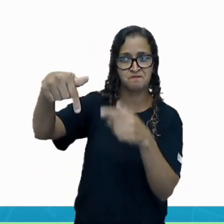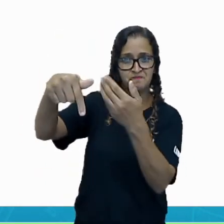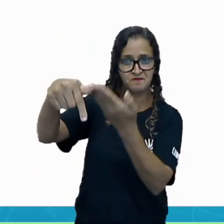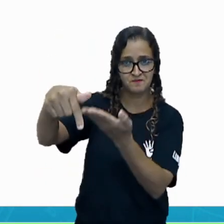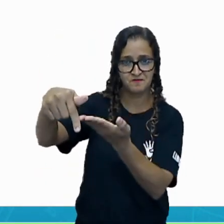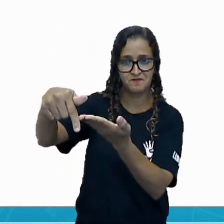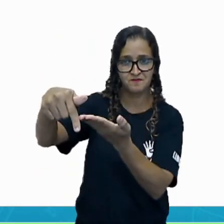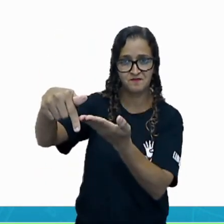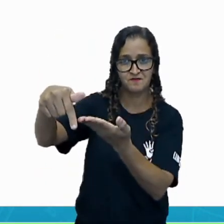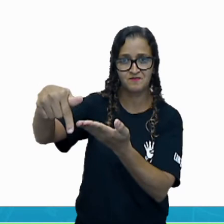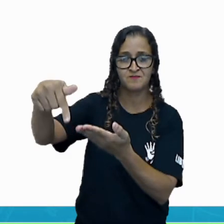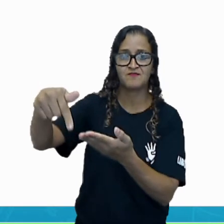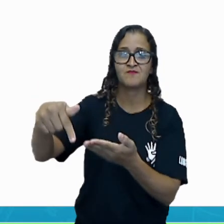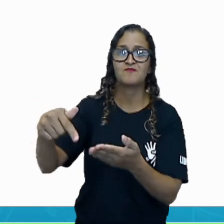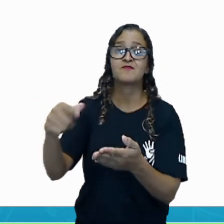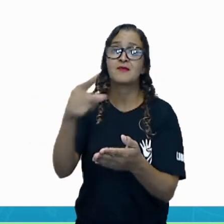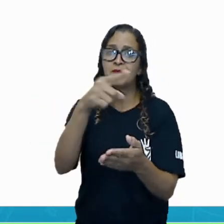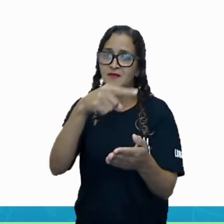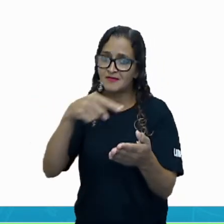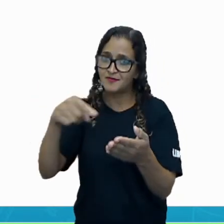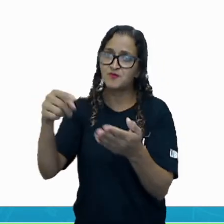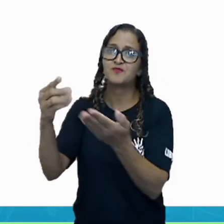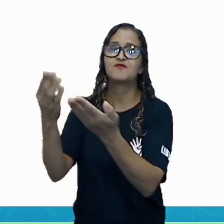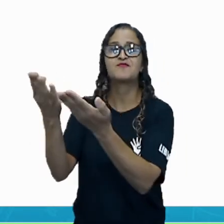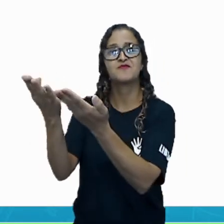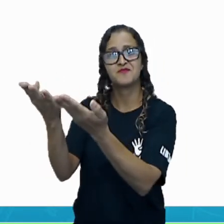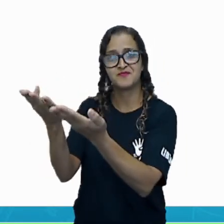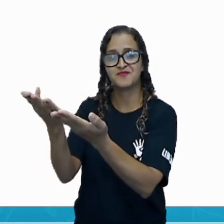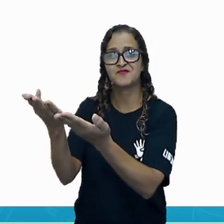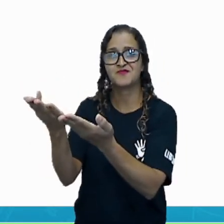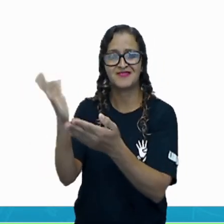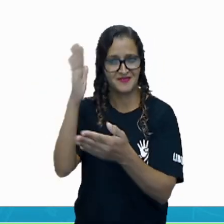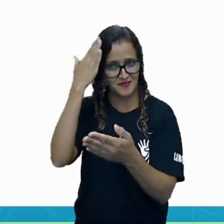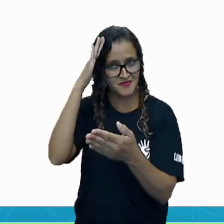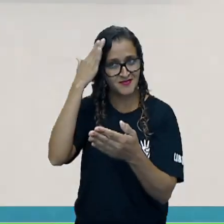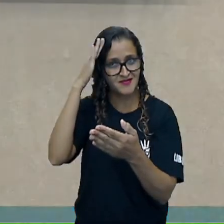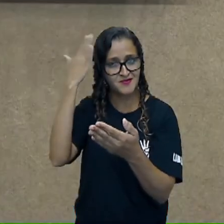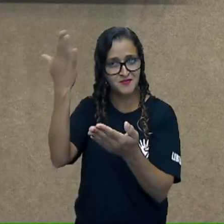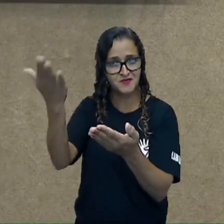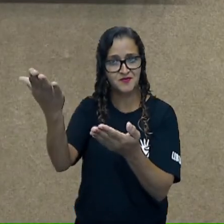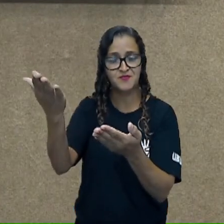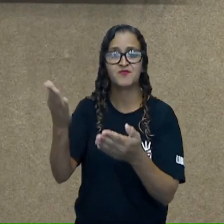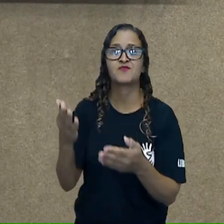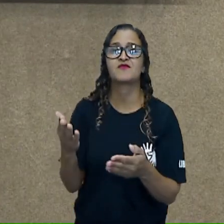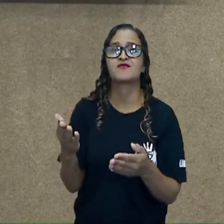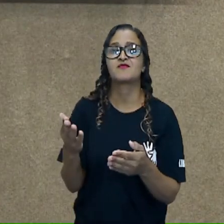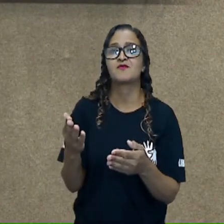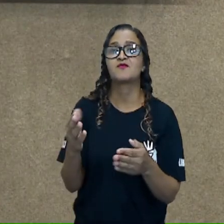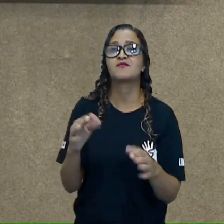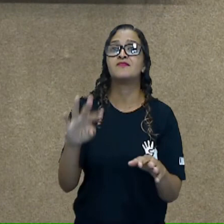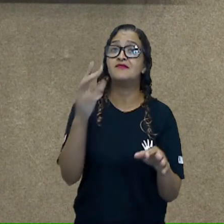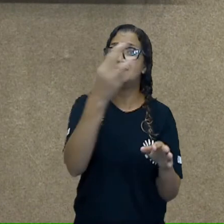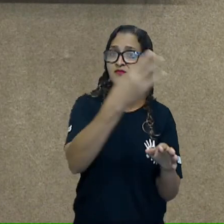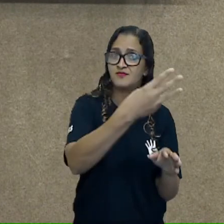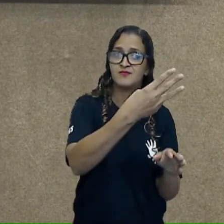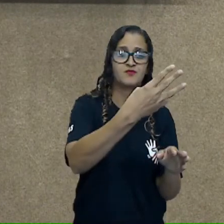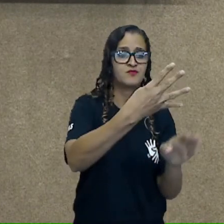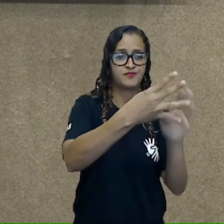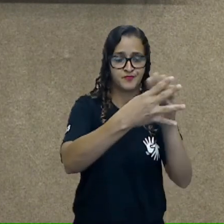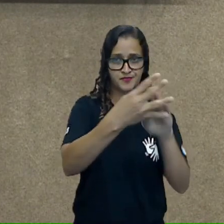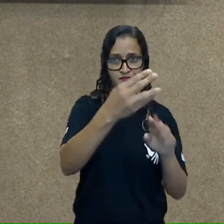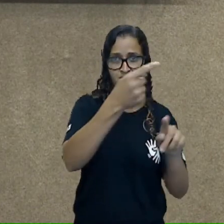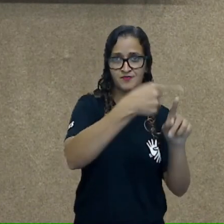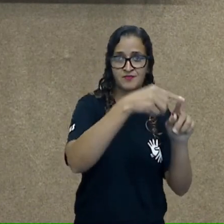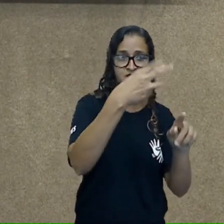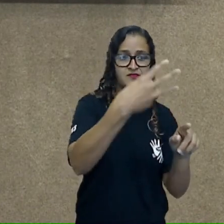1, 2, 3, 4, 5, 6, 7. Olha, é a minha primeira opção, 7. Então, eu já sei que 4 mais 3 não